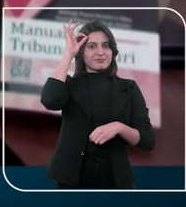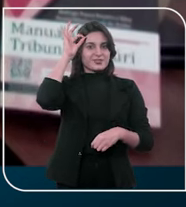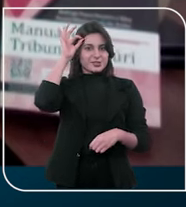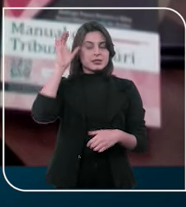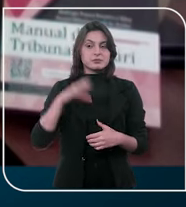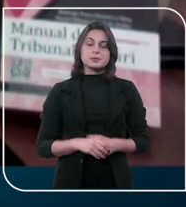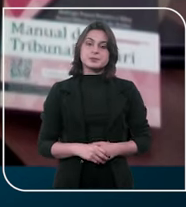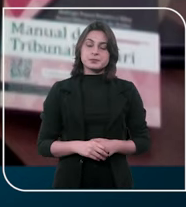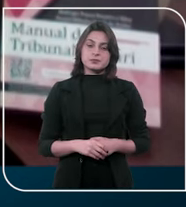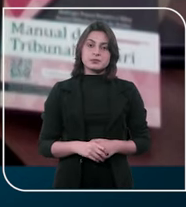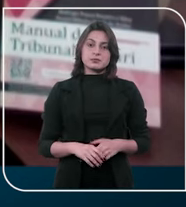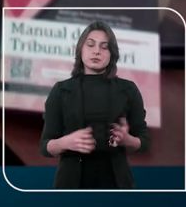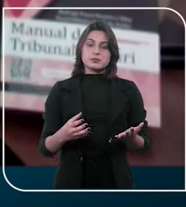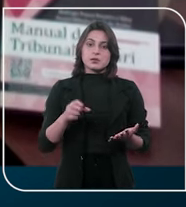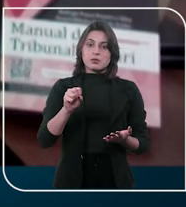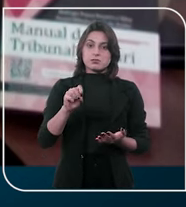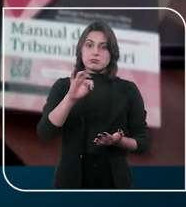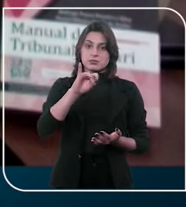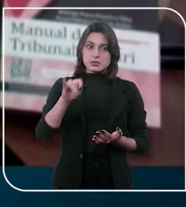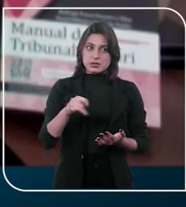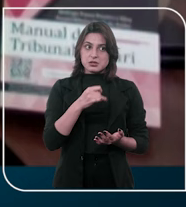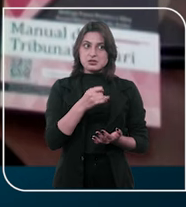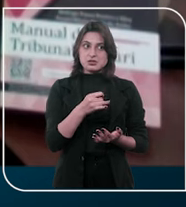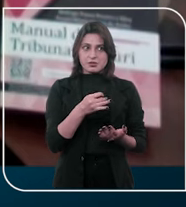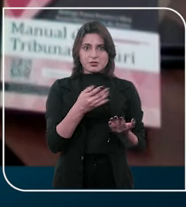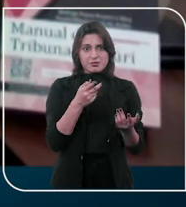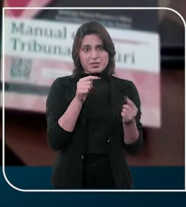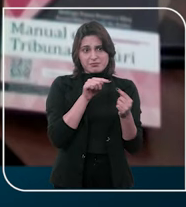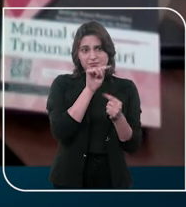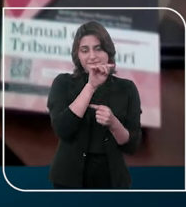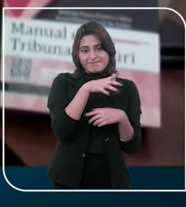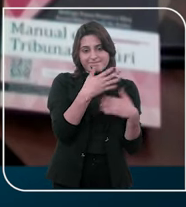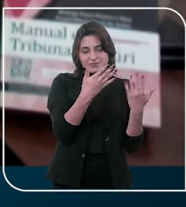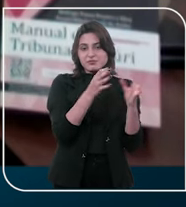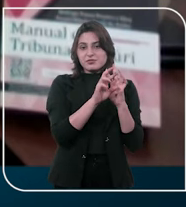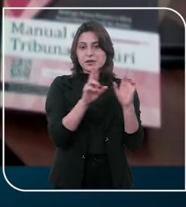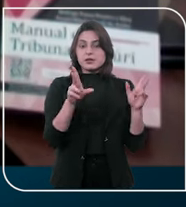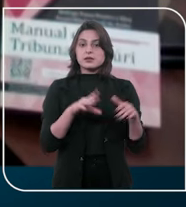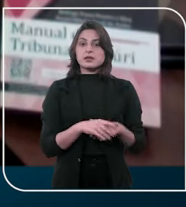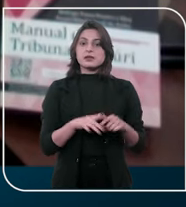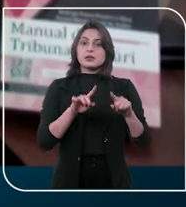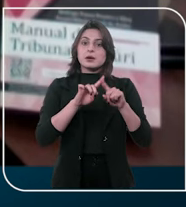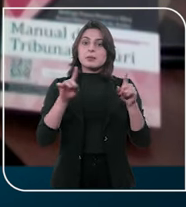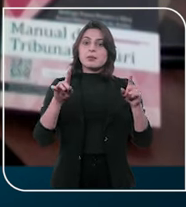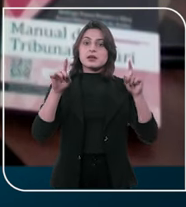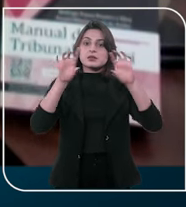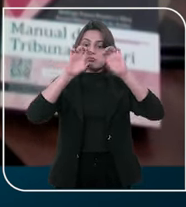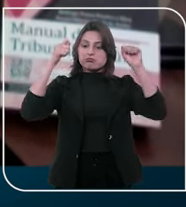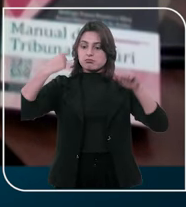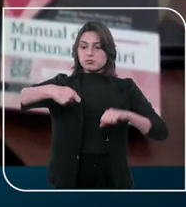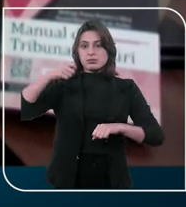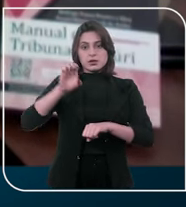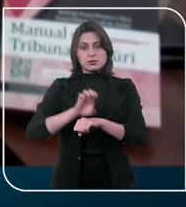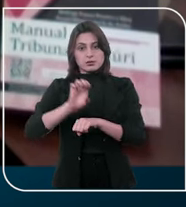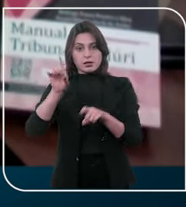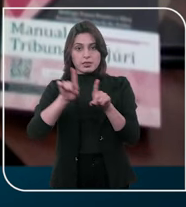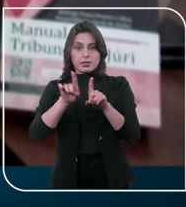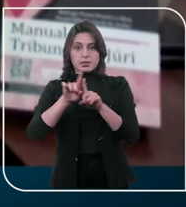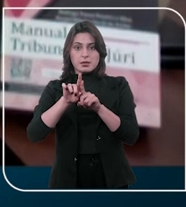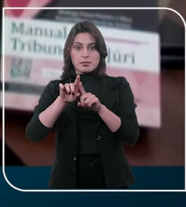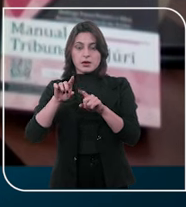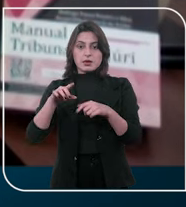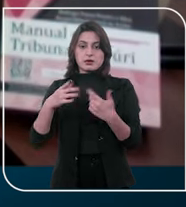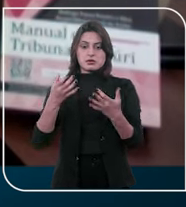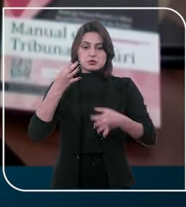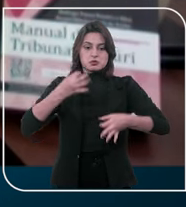mas nós, dependendo dos tribunais estaduais e muitos juízes de primeiro grau, por causa